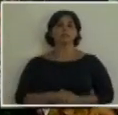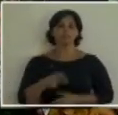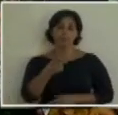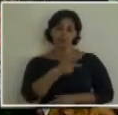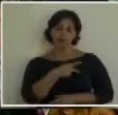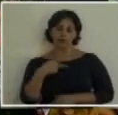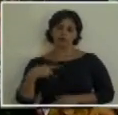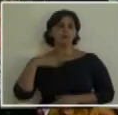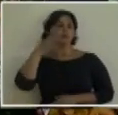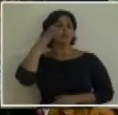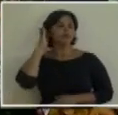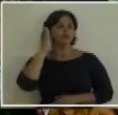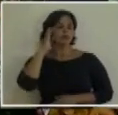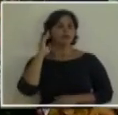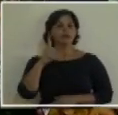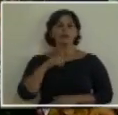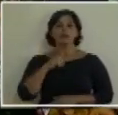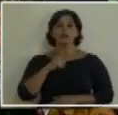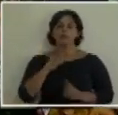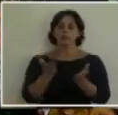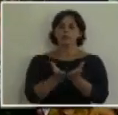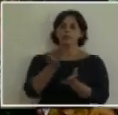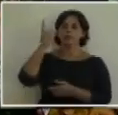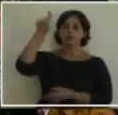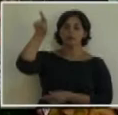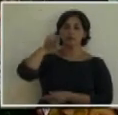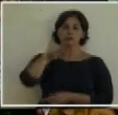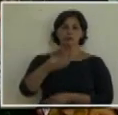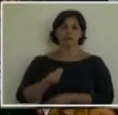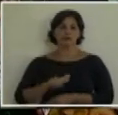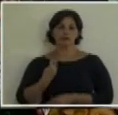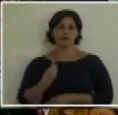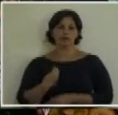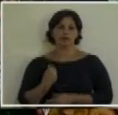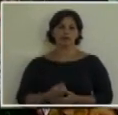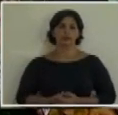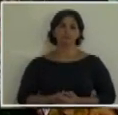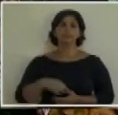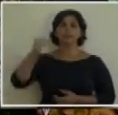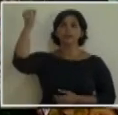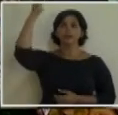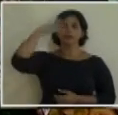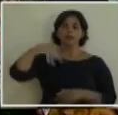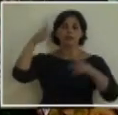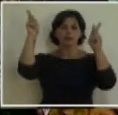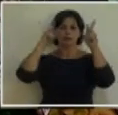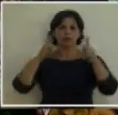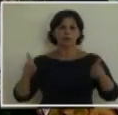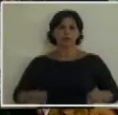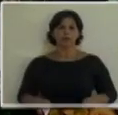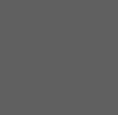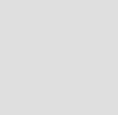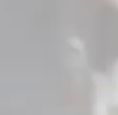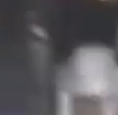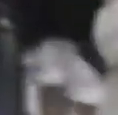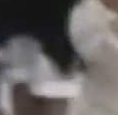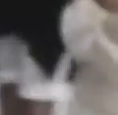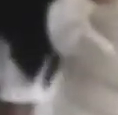lembre-se, eu tenho uma palavra de Deus para a sua vida. Graça e paz.